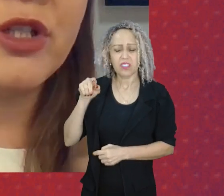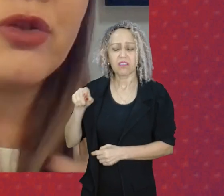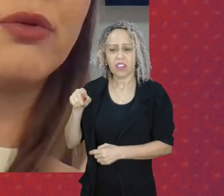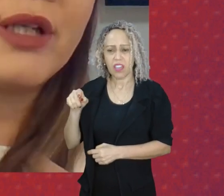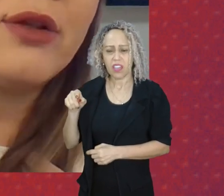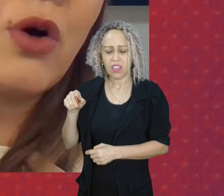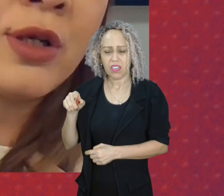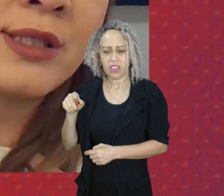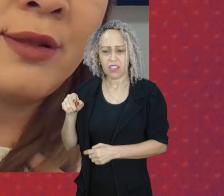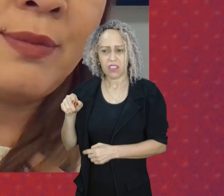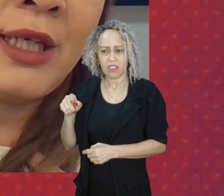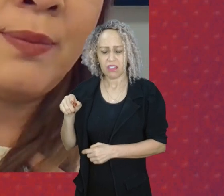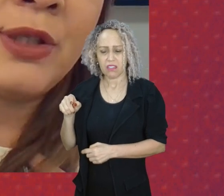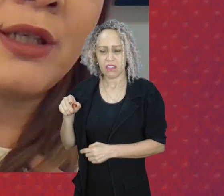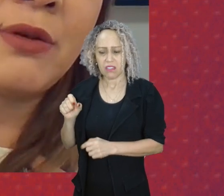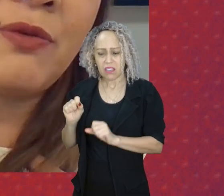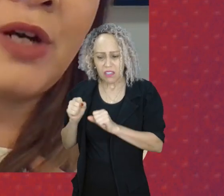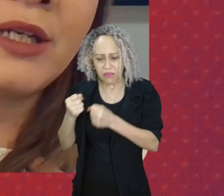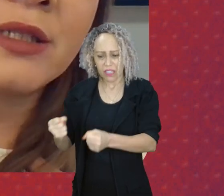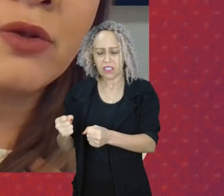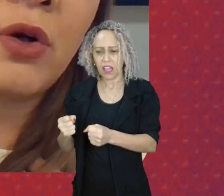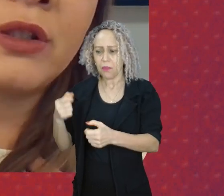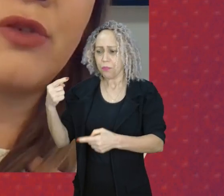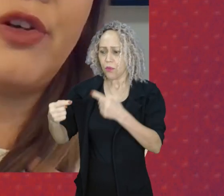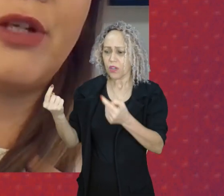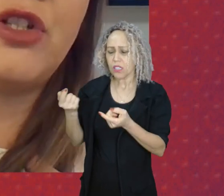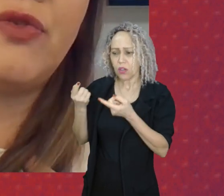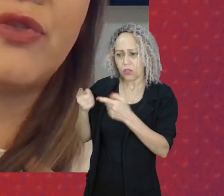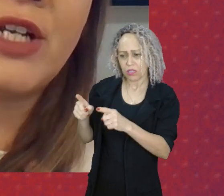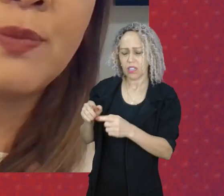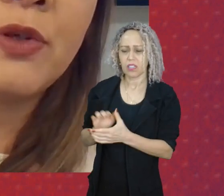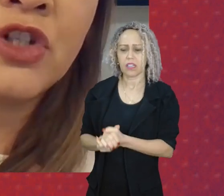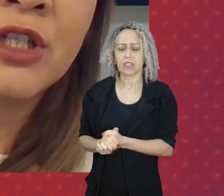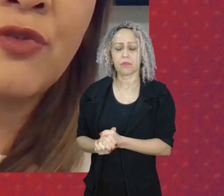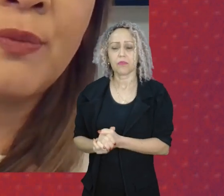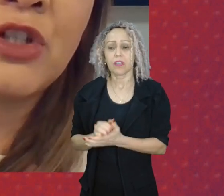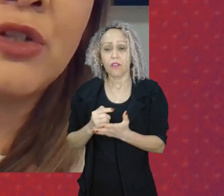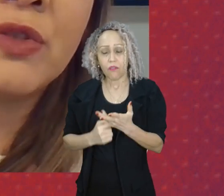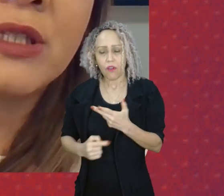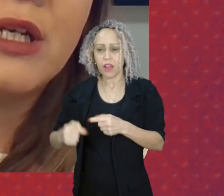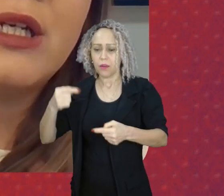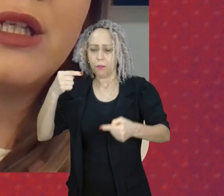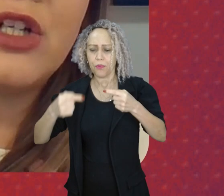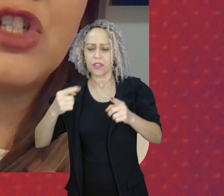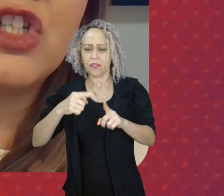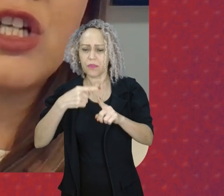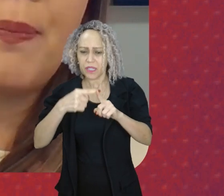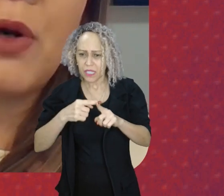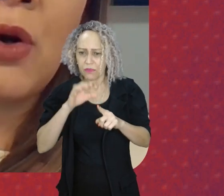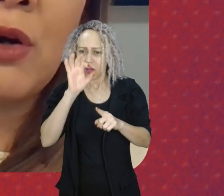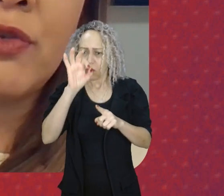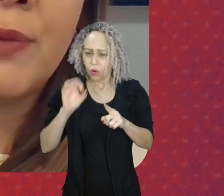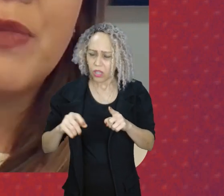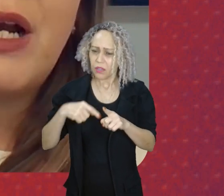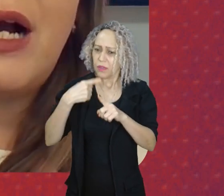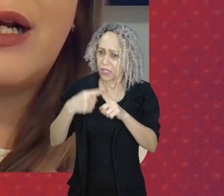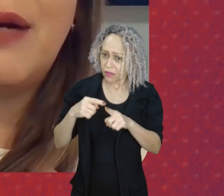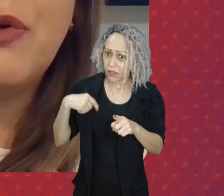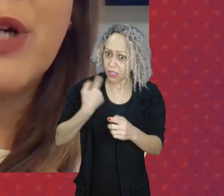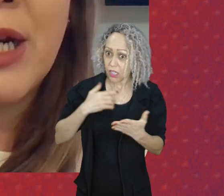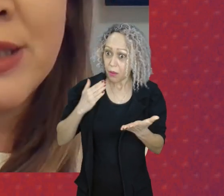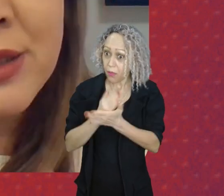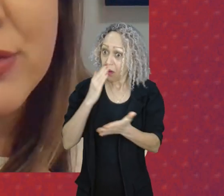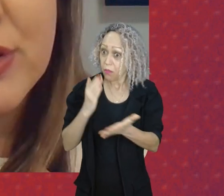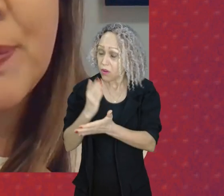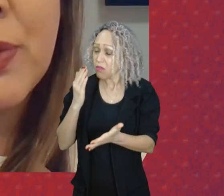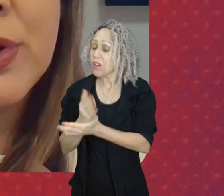que são cometidas contra nós também, porque várias cotas afirmativas, várias políticas afirmativas que a gente aprova